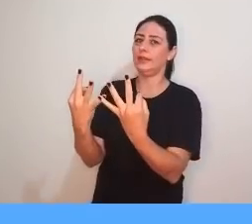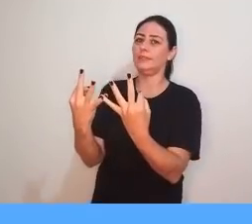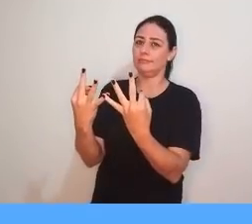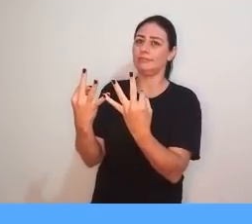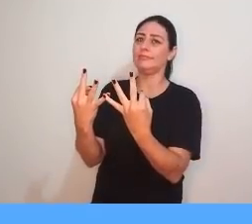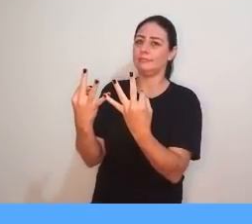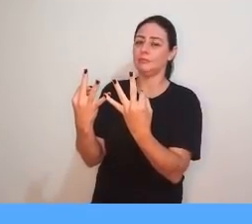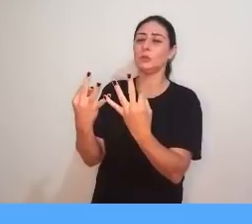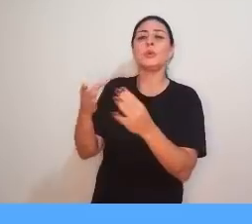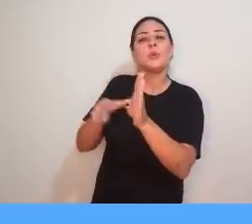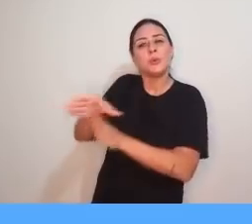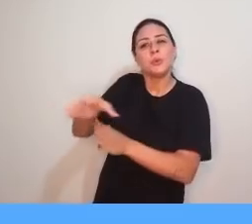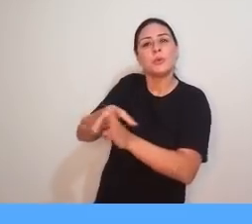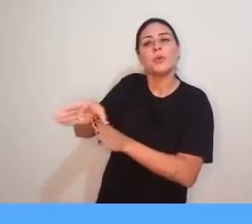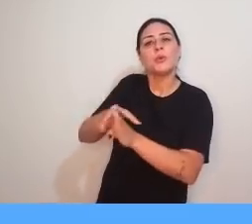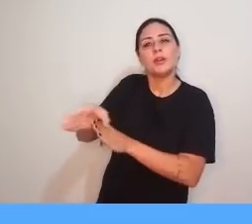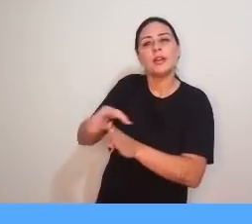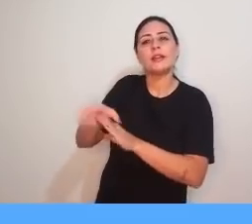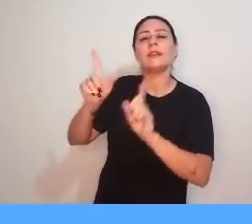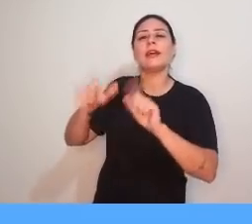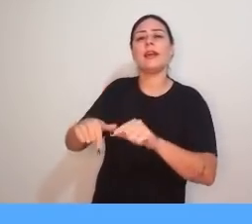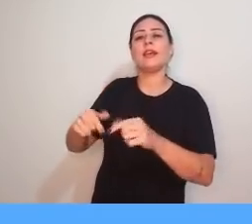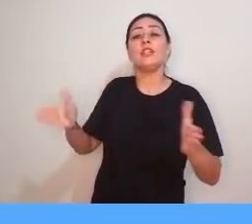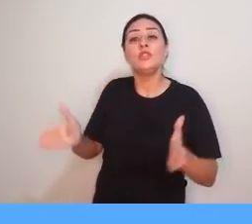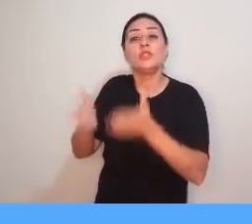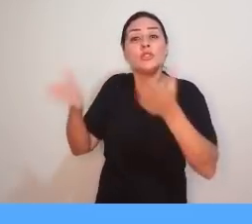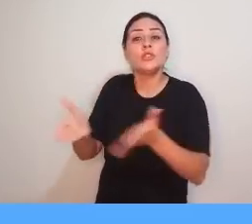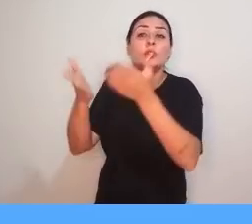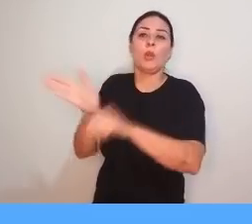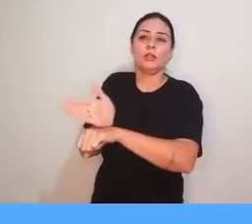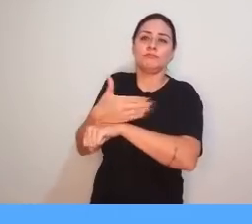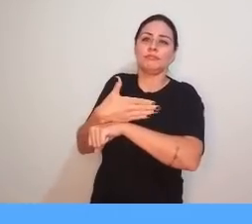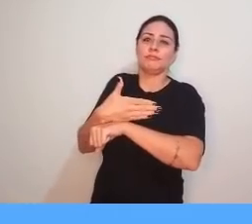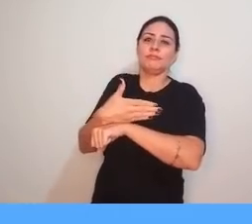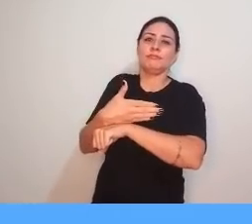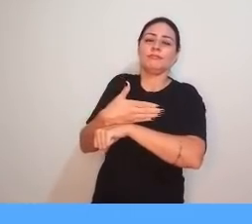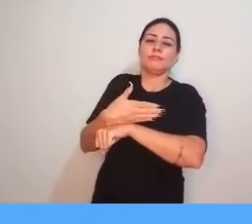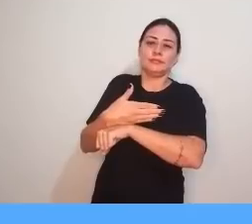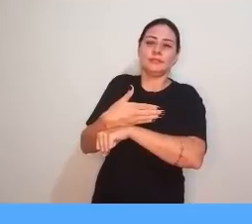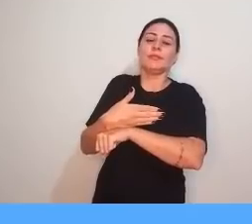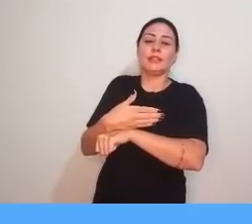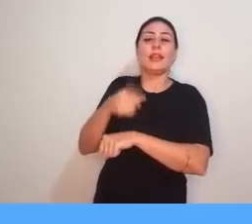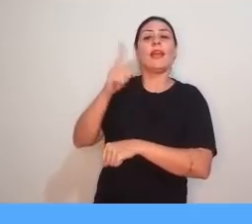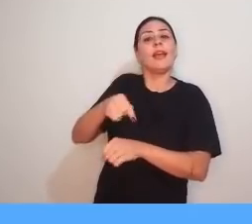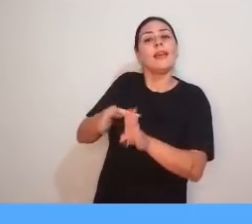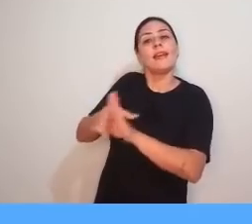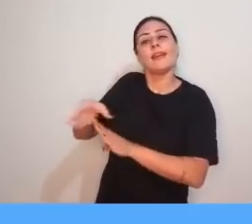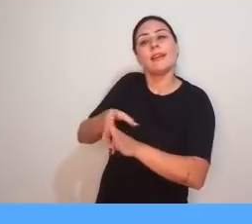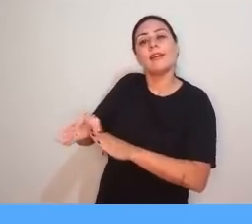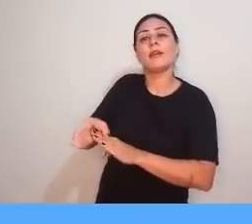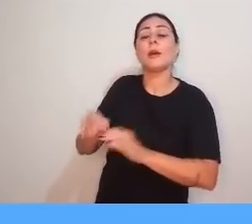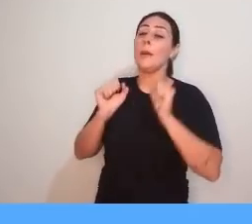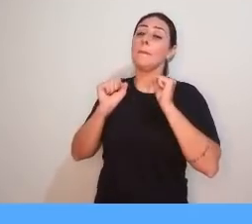orientações para o trabalho da estimulação precoce. Tá? Essa orientação, seja